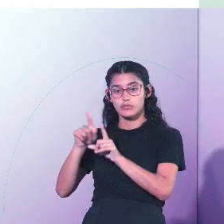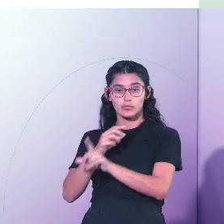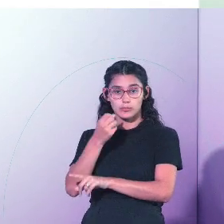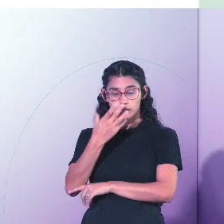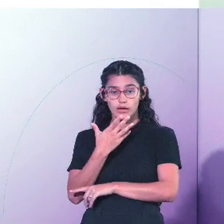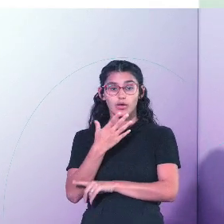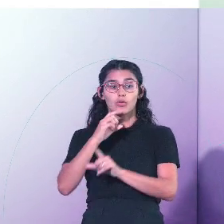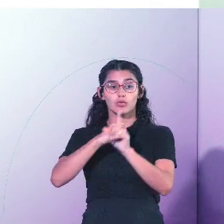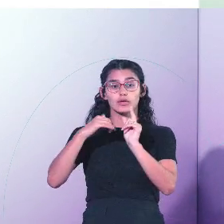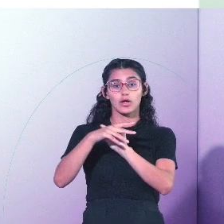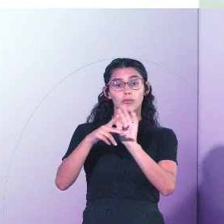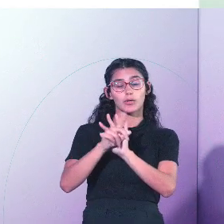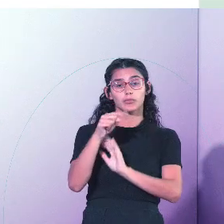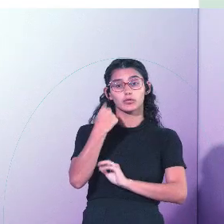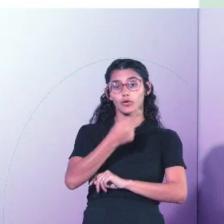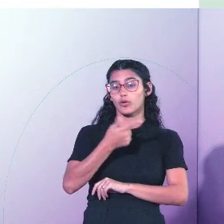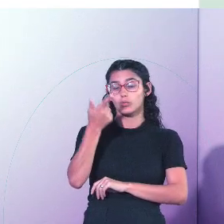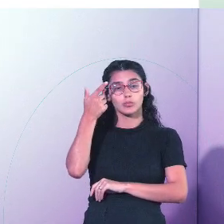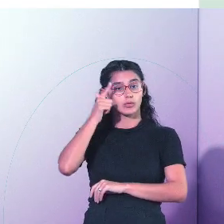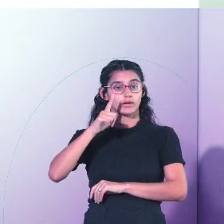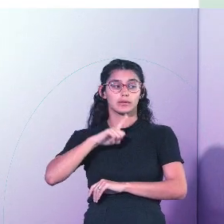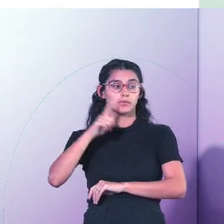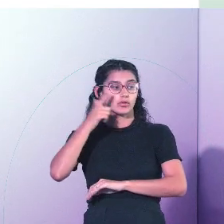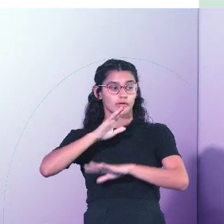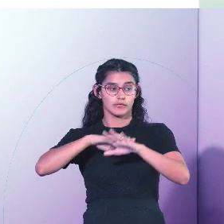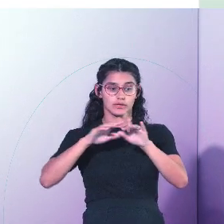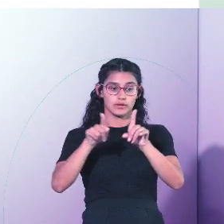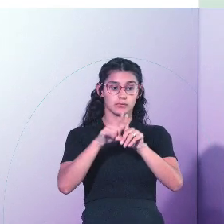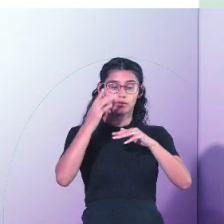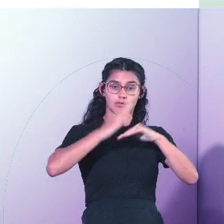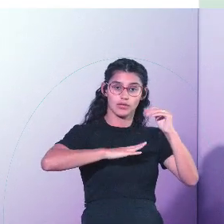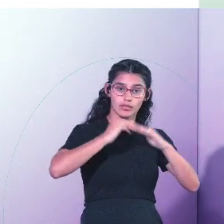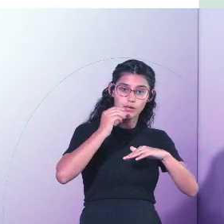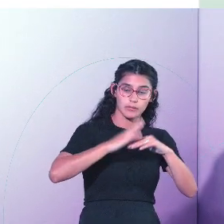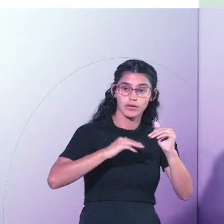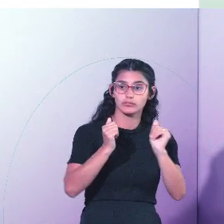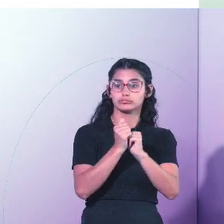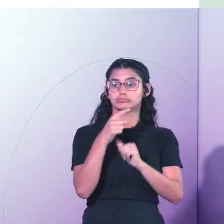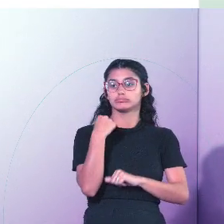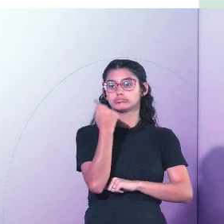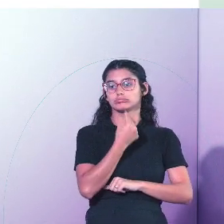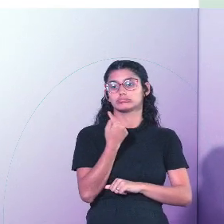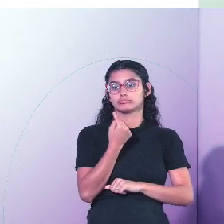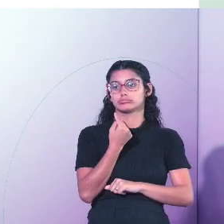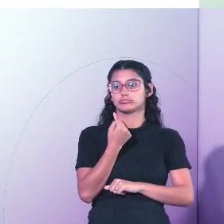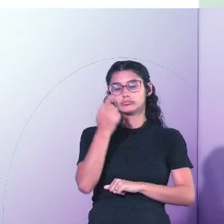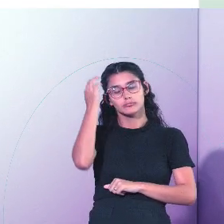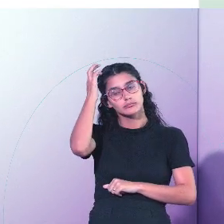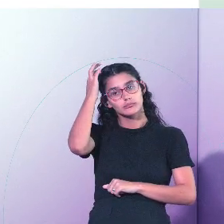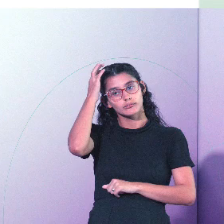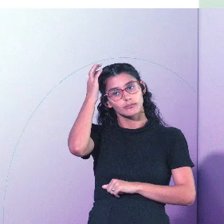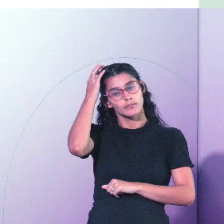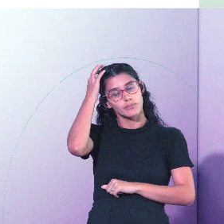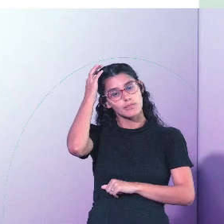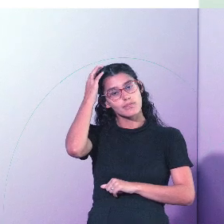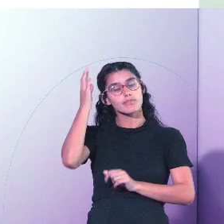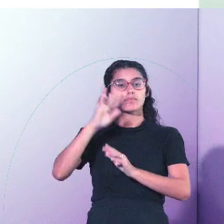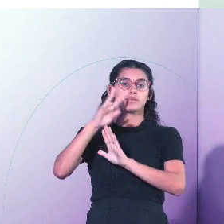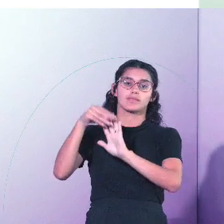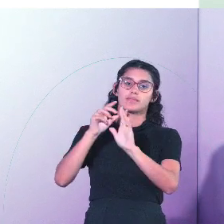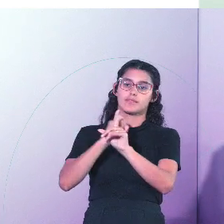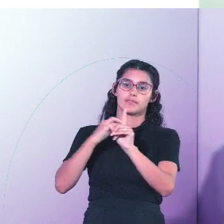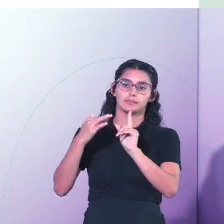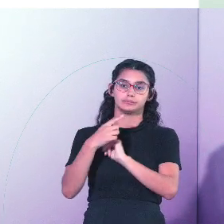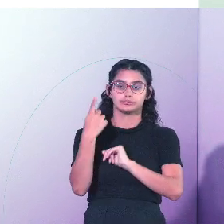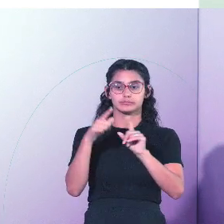Custo social é uma coisa que a gente não considera na prática, os estudos nossos não acrescentam custo social, mas